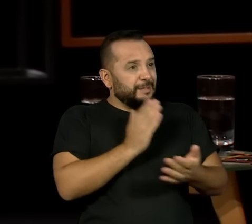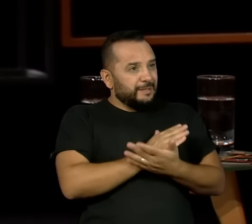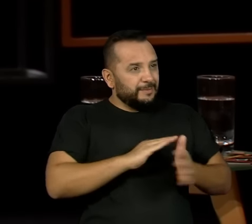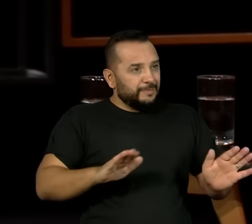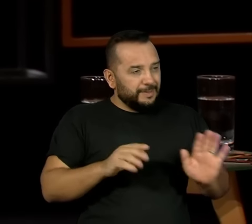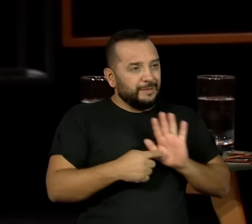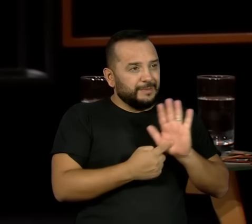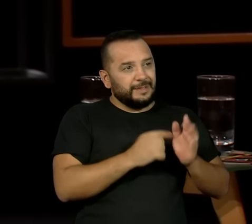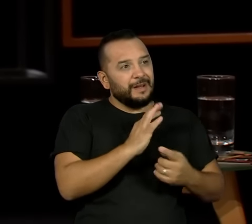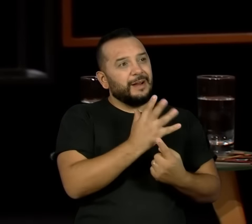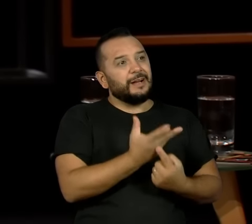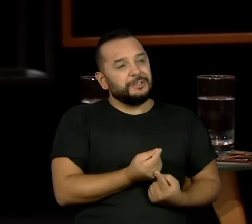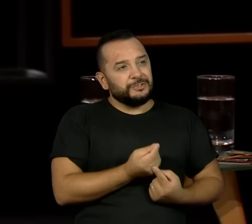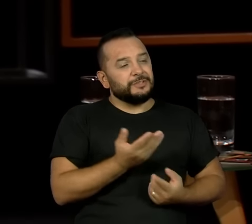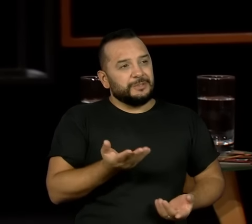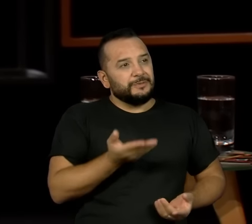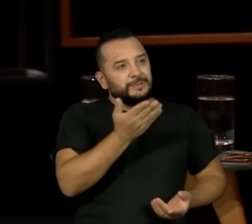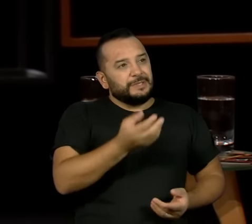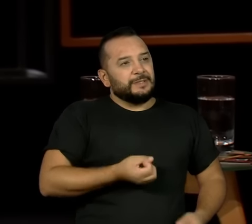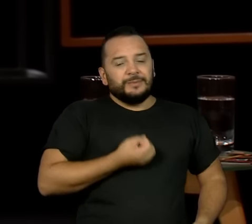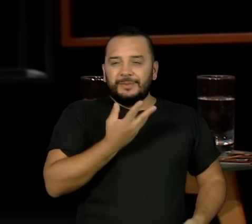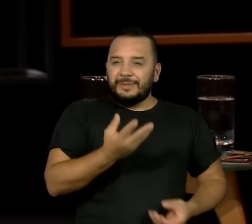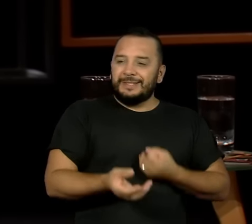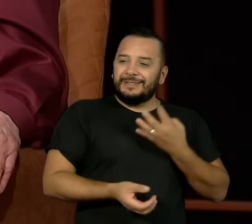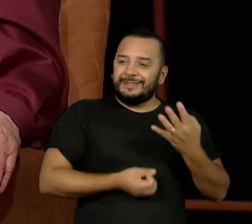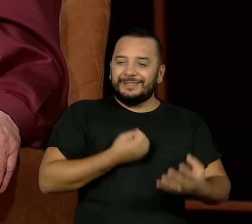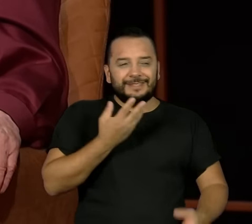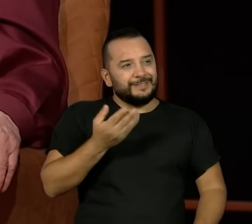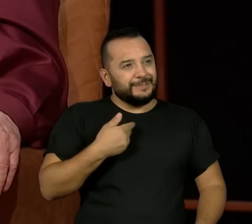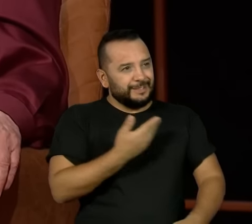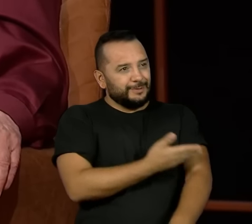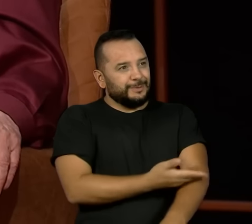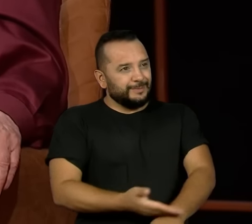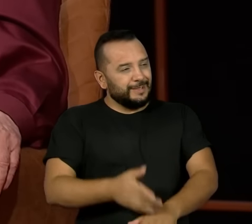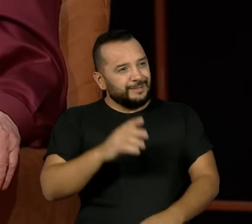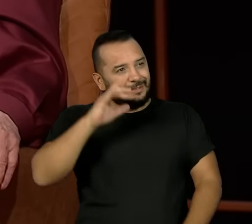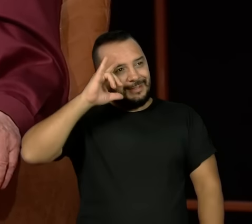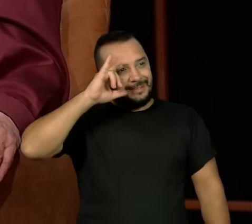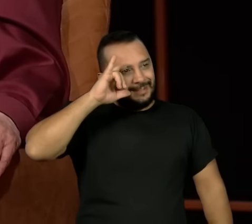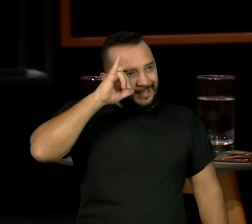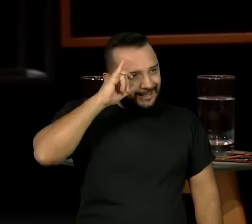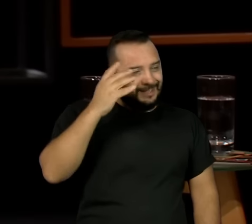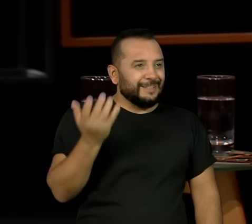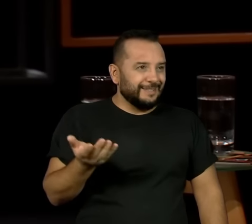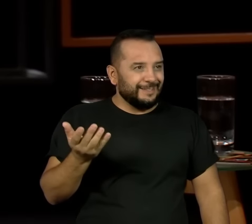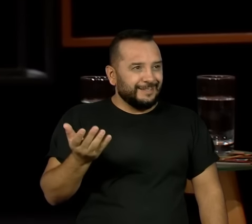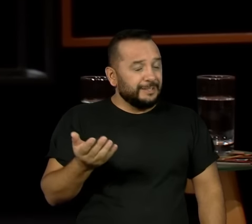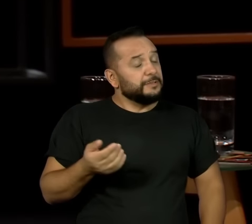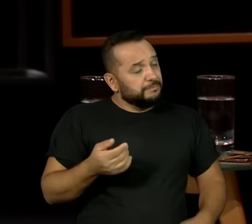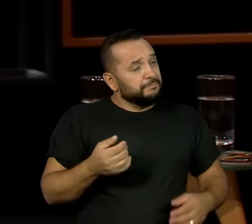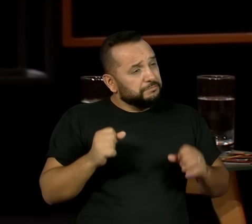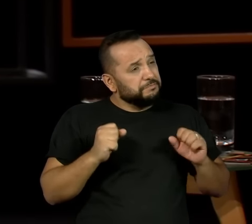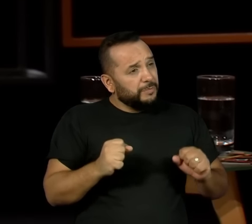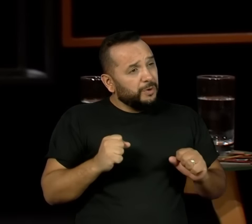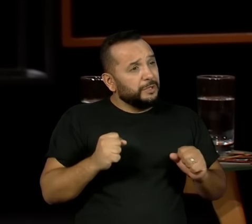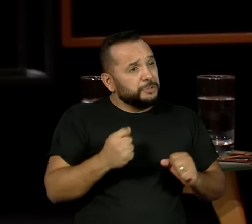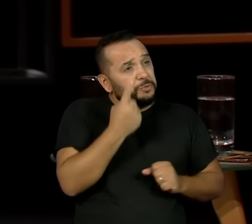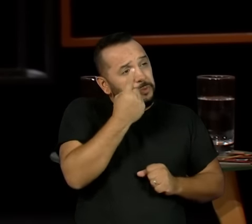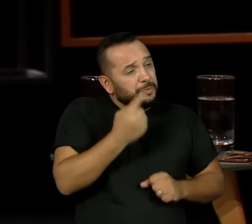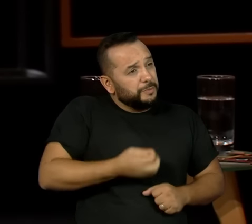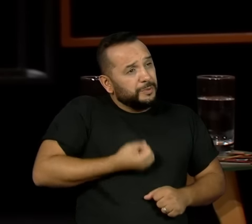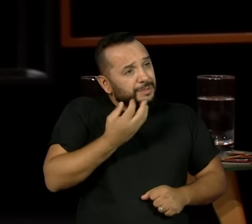arte, você costuma dizer poesias pelos seus canais lá no Instagram e tal, né? Então você poderia fechar o programa com